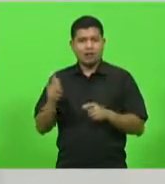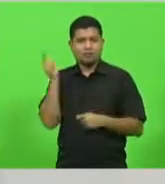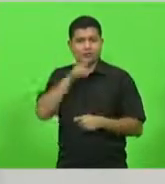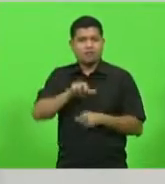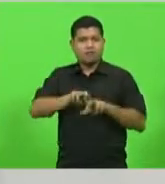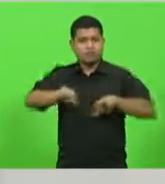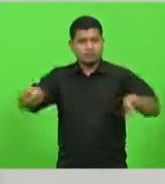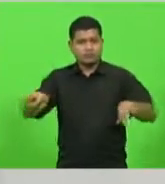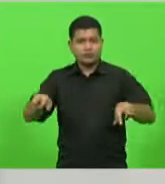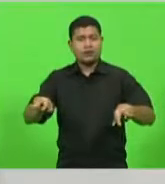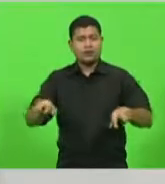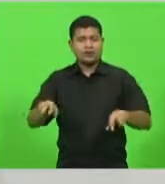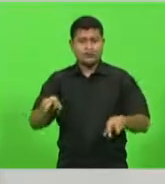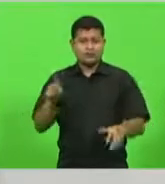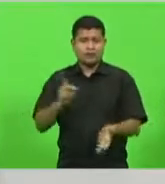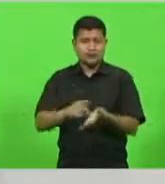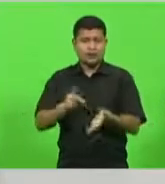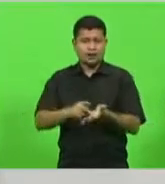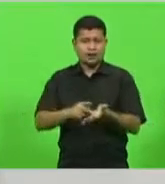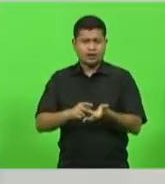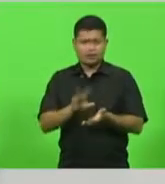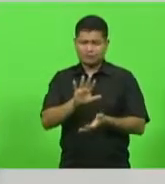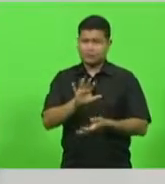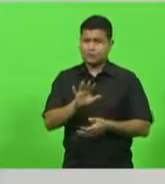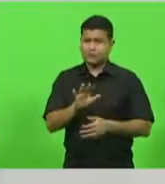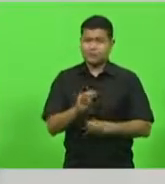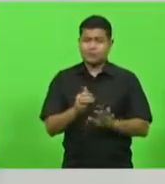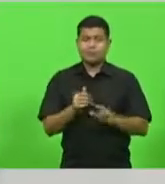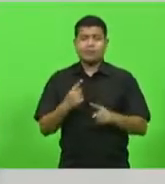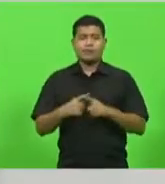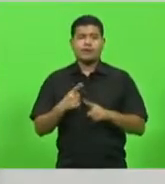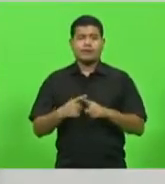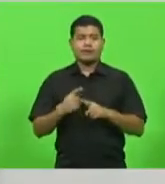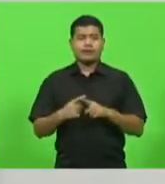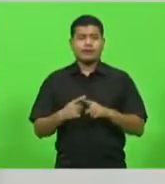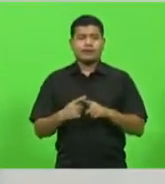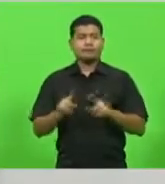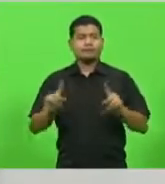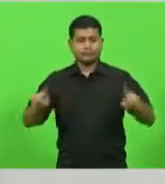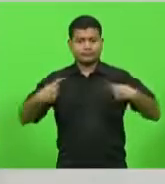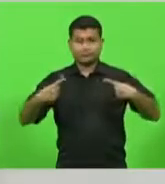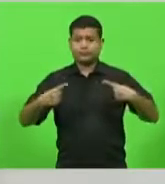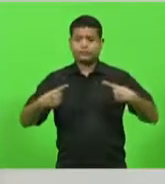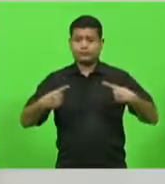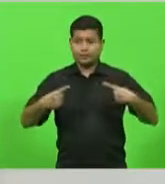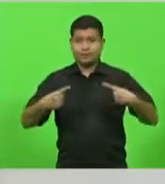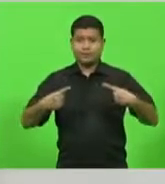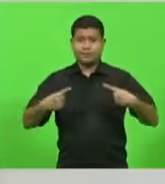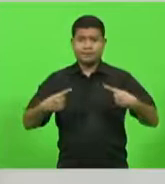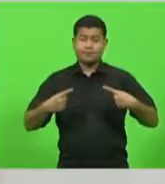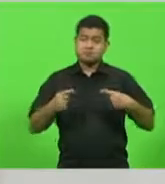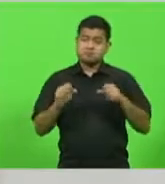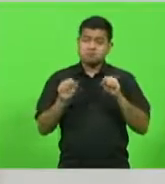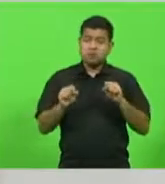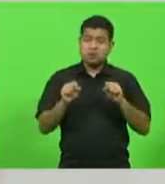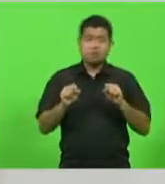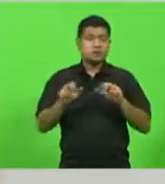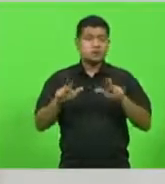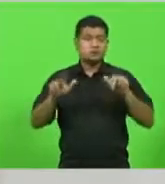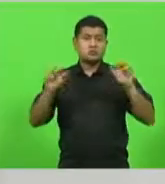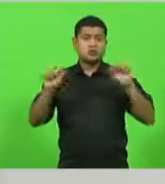que de fato foi. Afinal, em termos de desafios, talvez nunca tenhamos